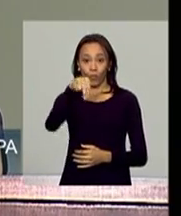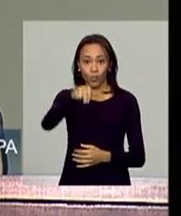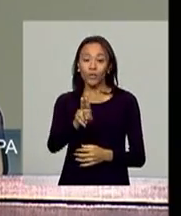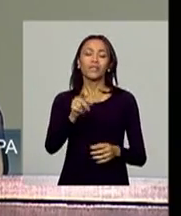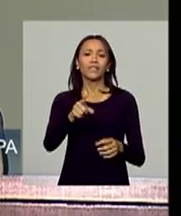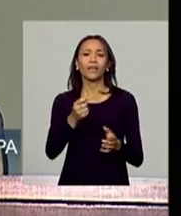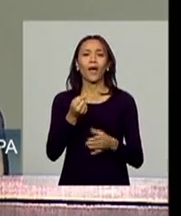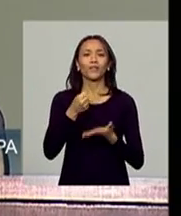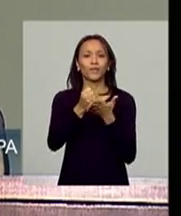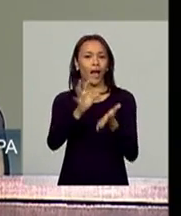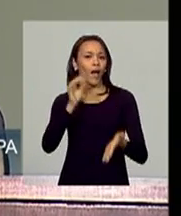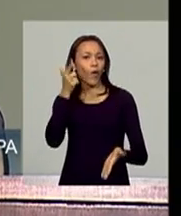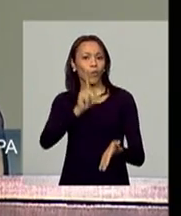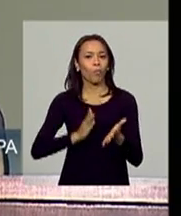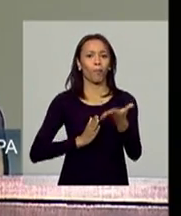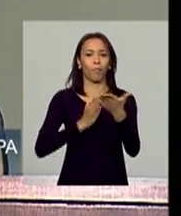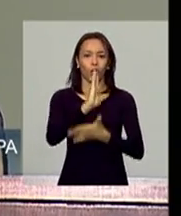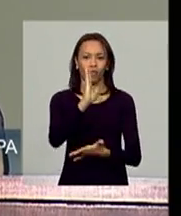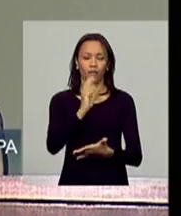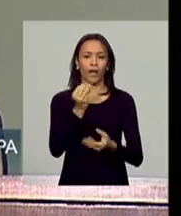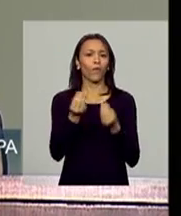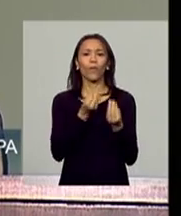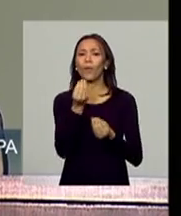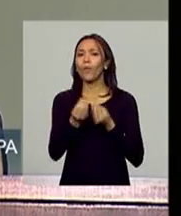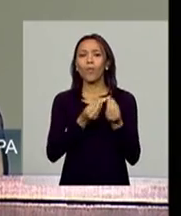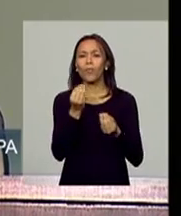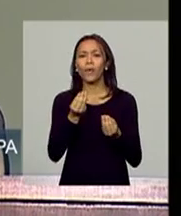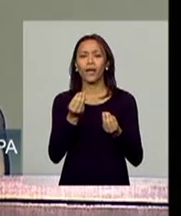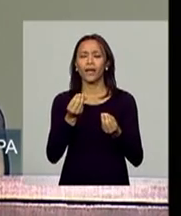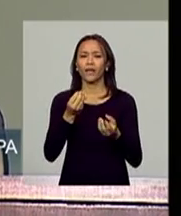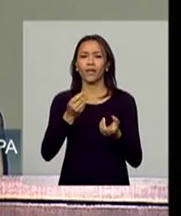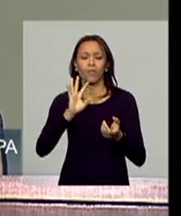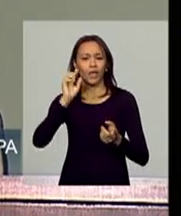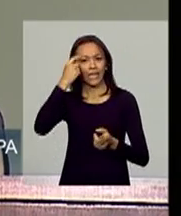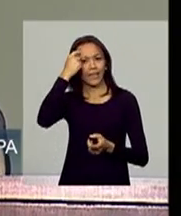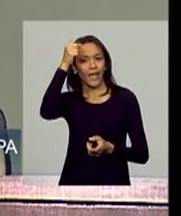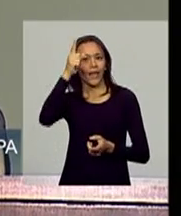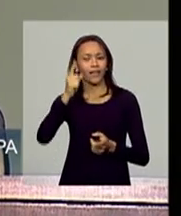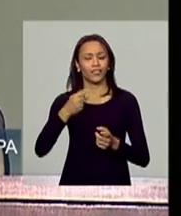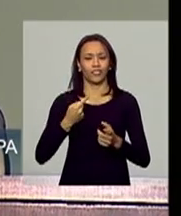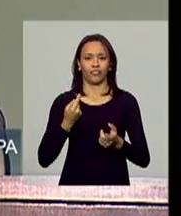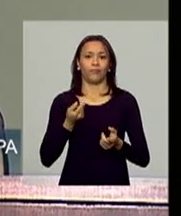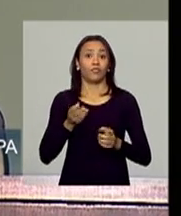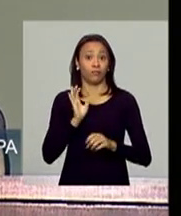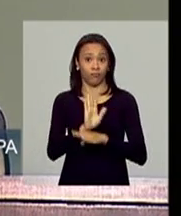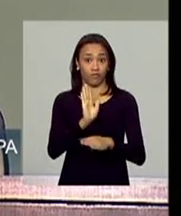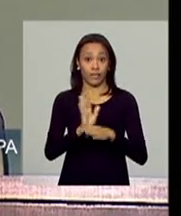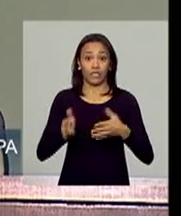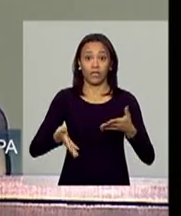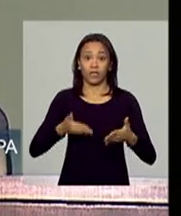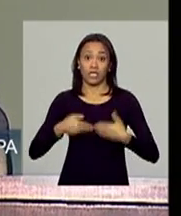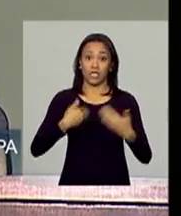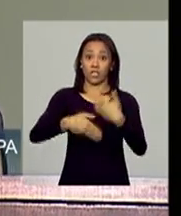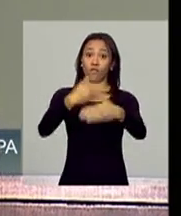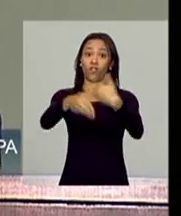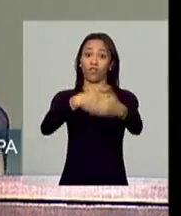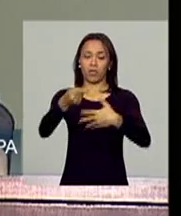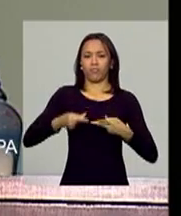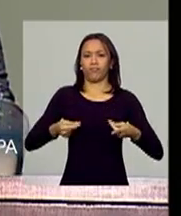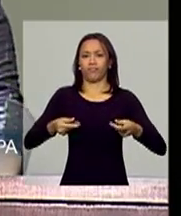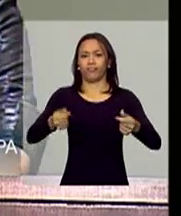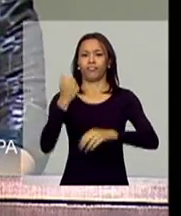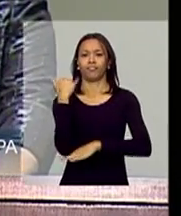ao aprovar um novo conceito de desenvolvimento sustentável, sintetizado na expressão crescer,